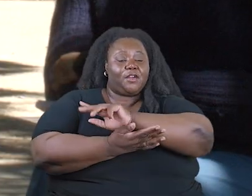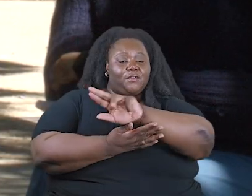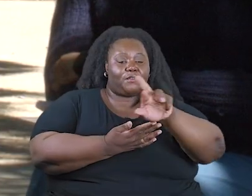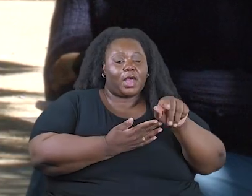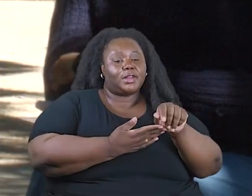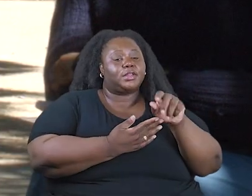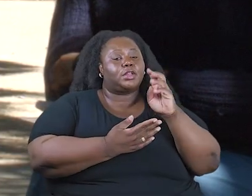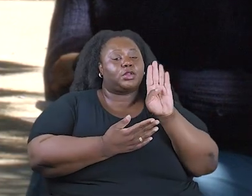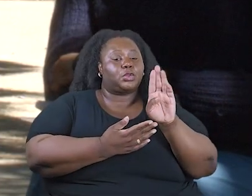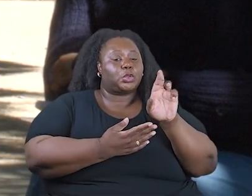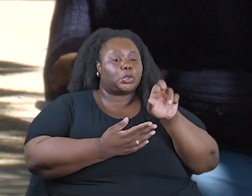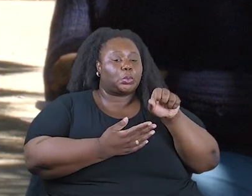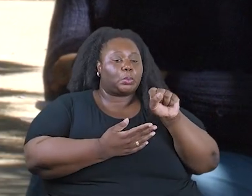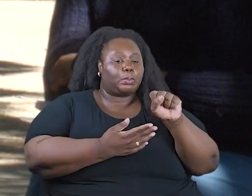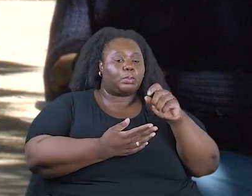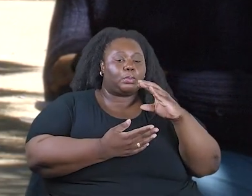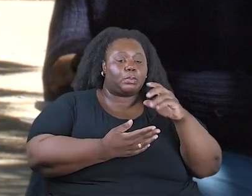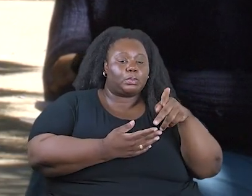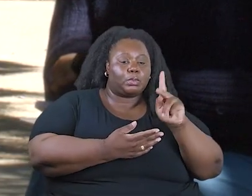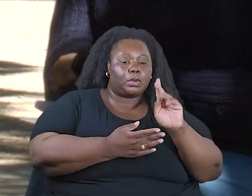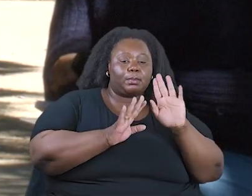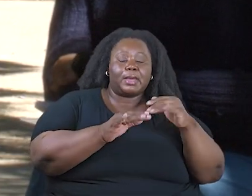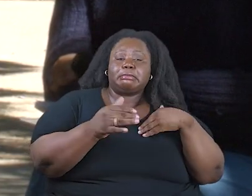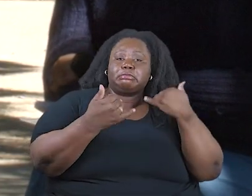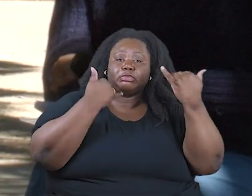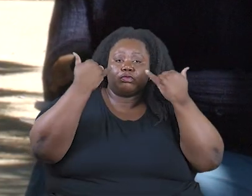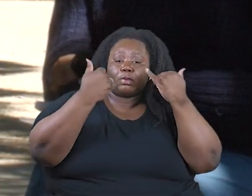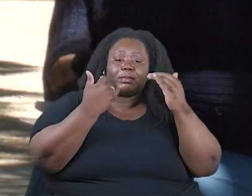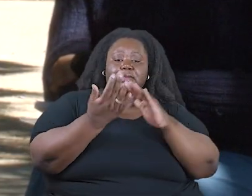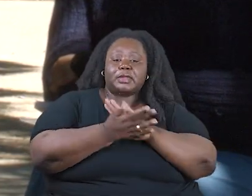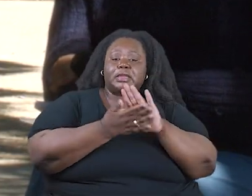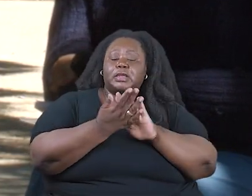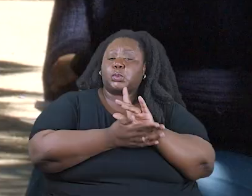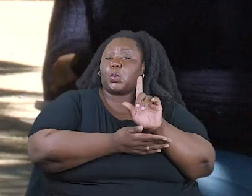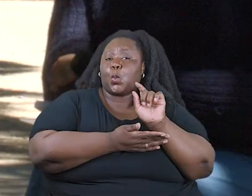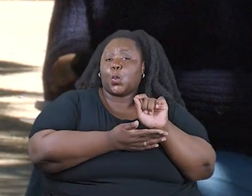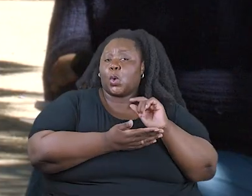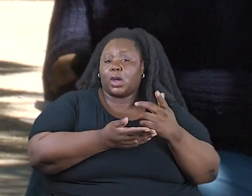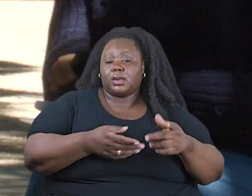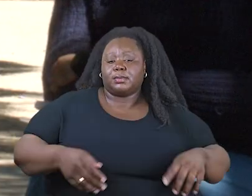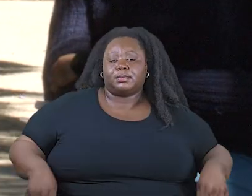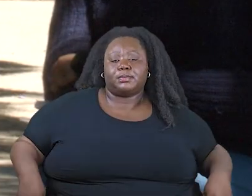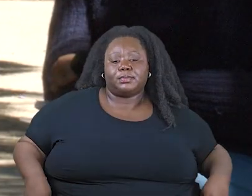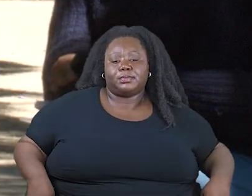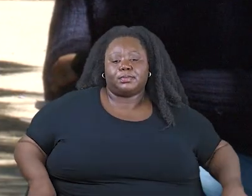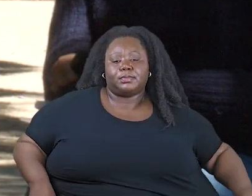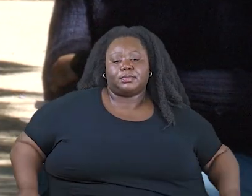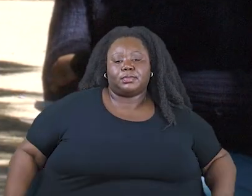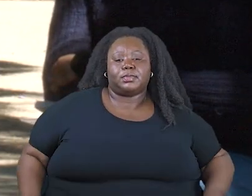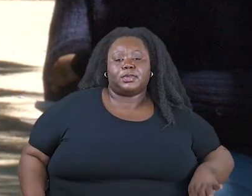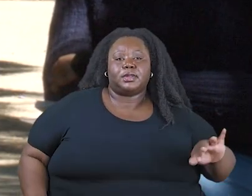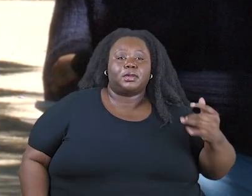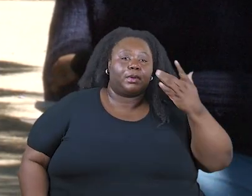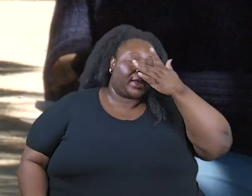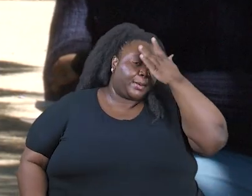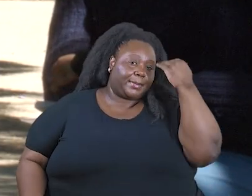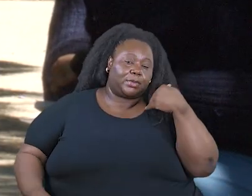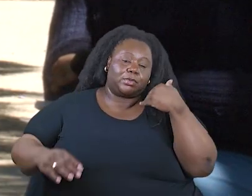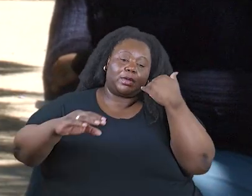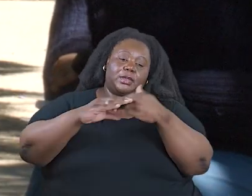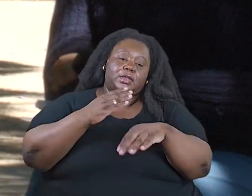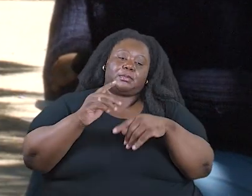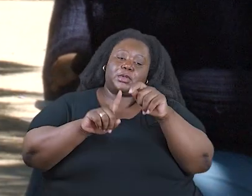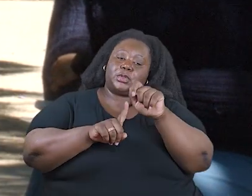do Bruschi, mas sem nenhuma informação sobre o que era aquilo. Então a pessoa recebe num mês